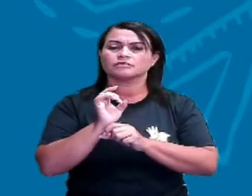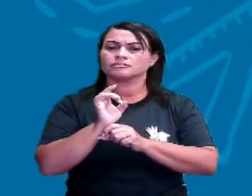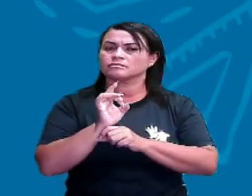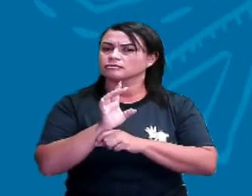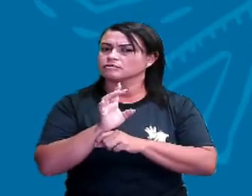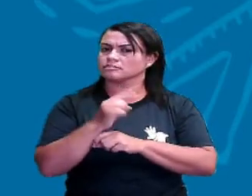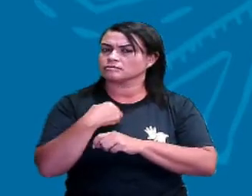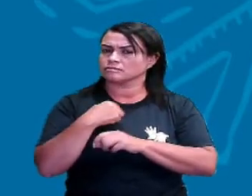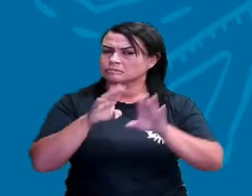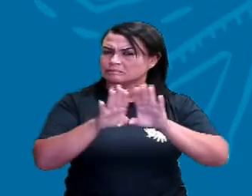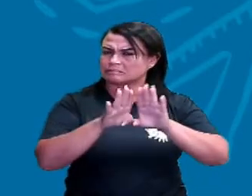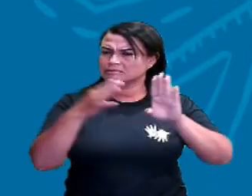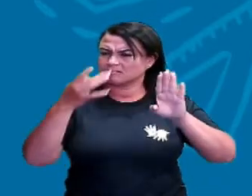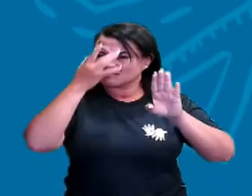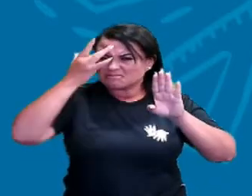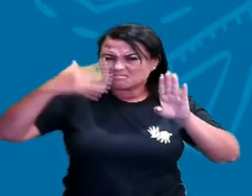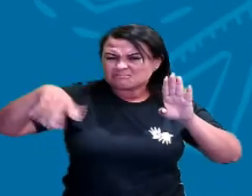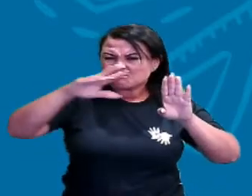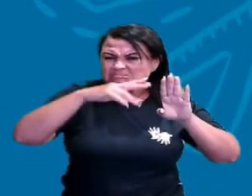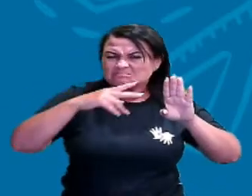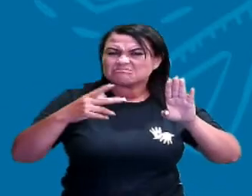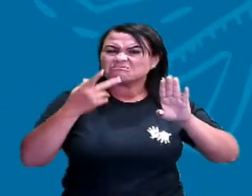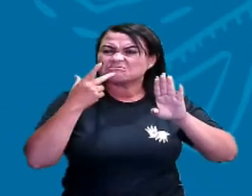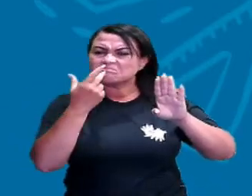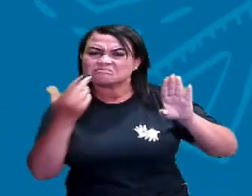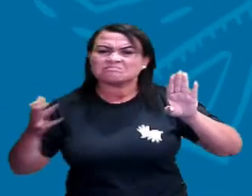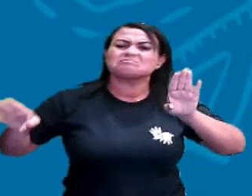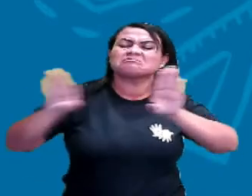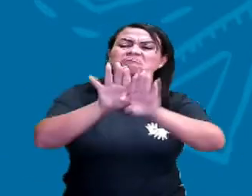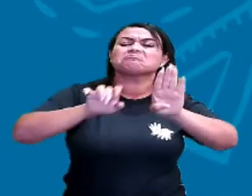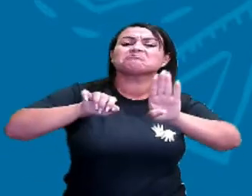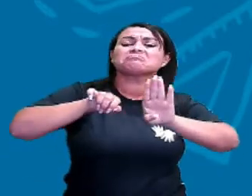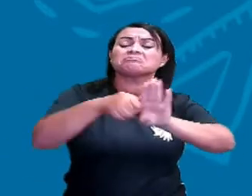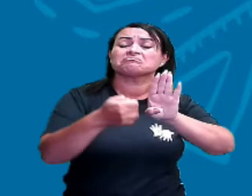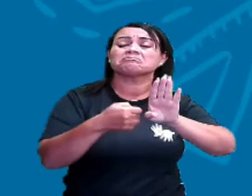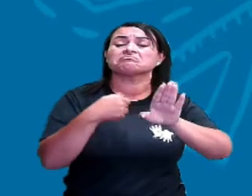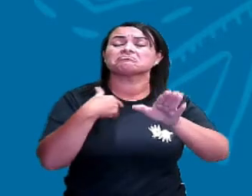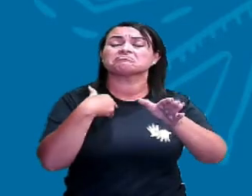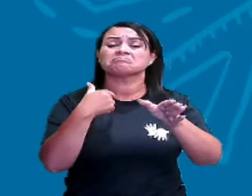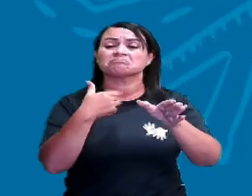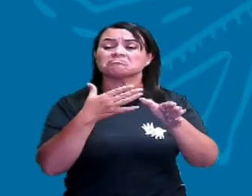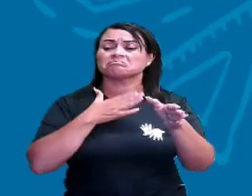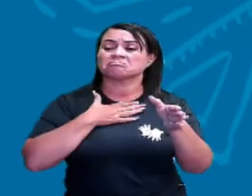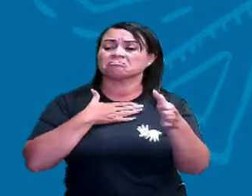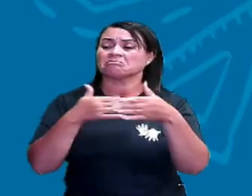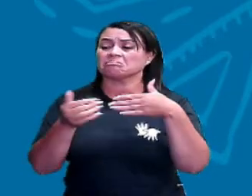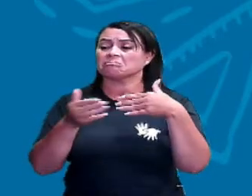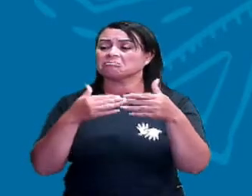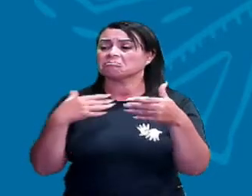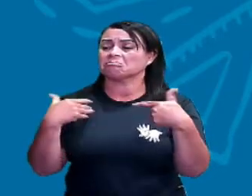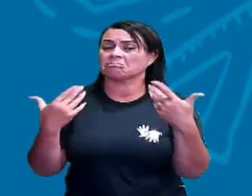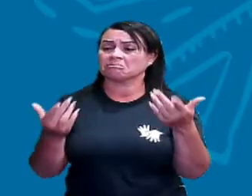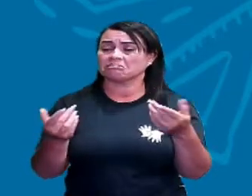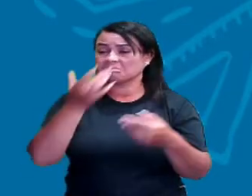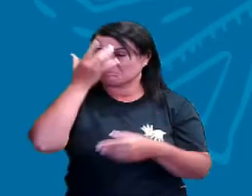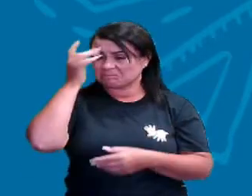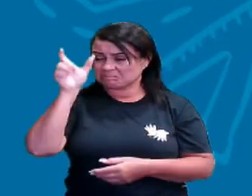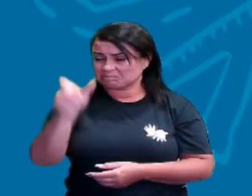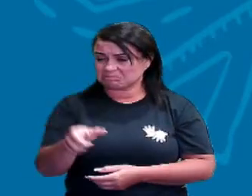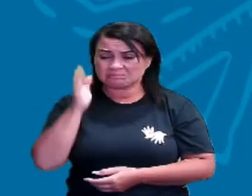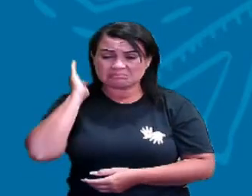abro para essa gente que diz, a mim bem me importa, que se uma pessoa é